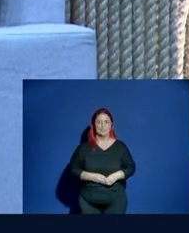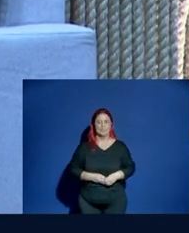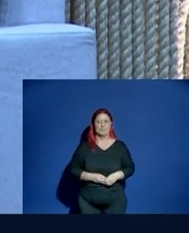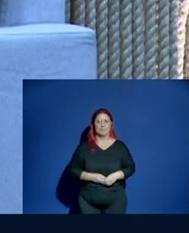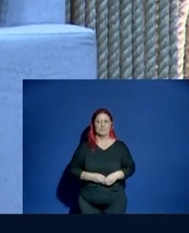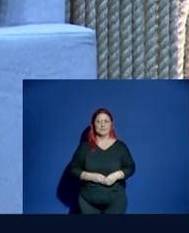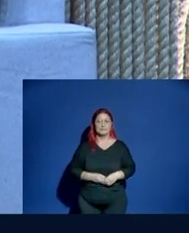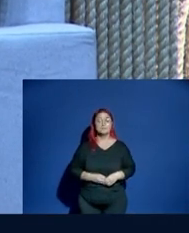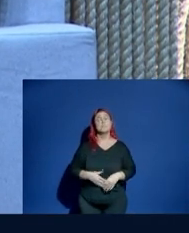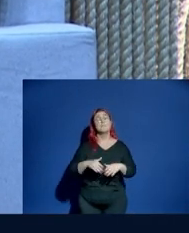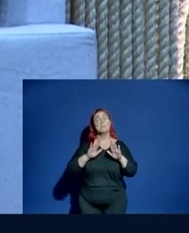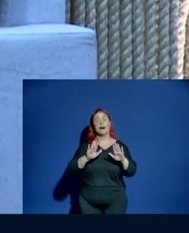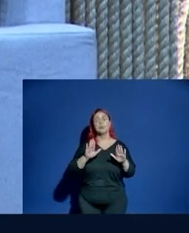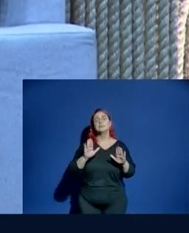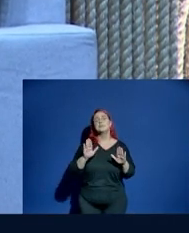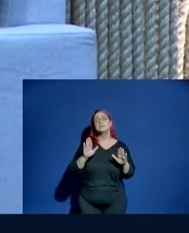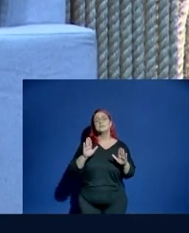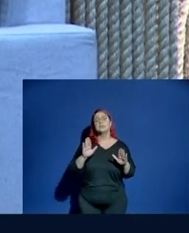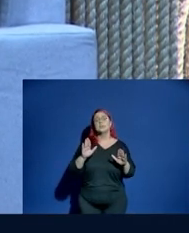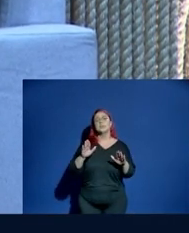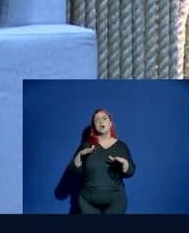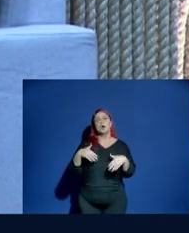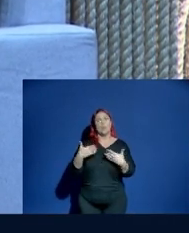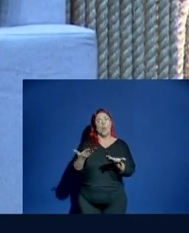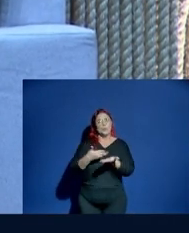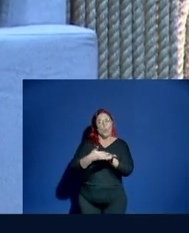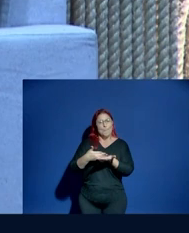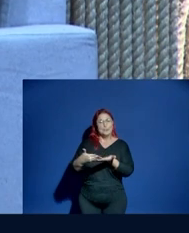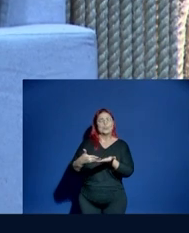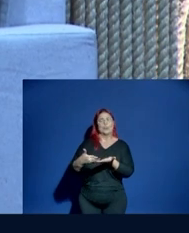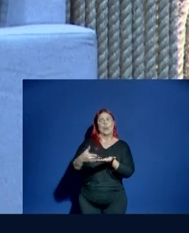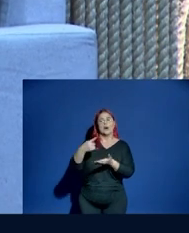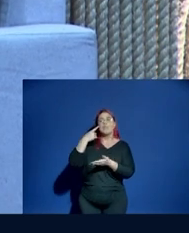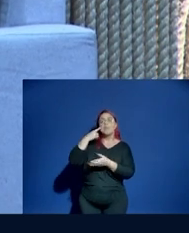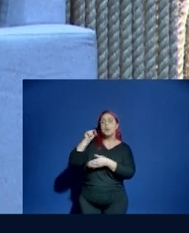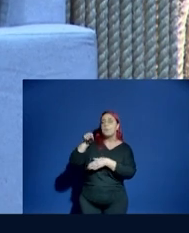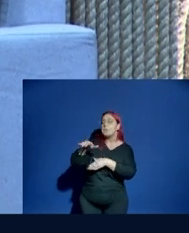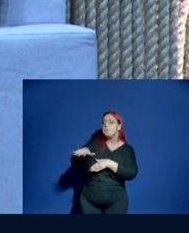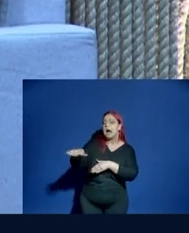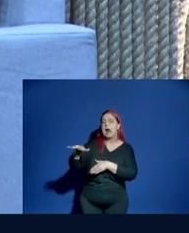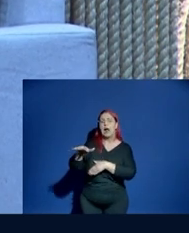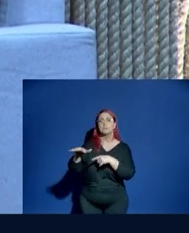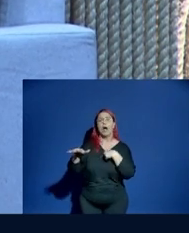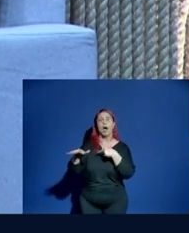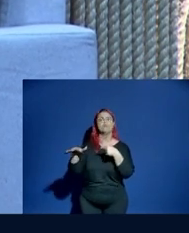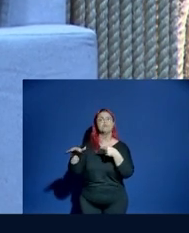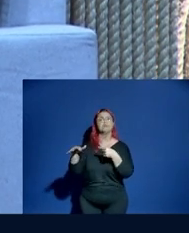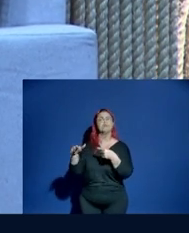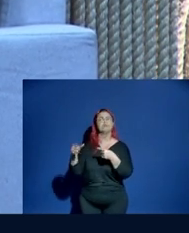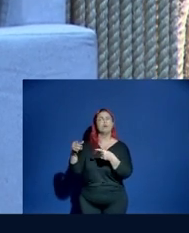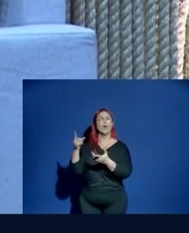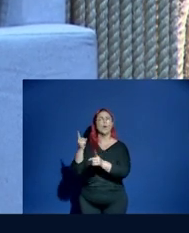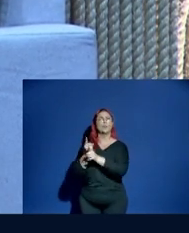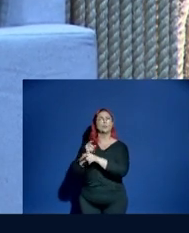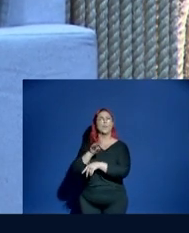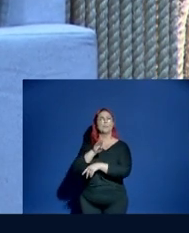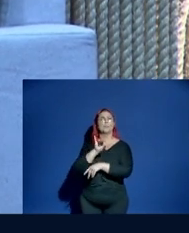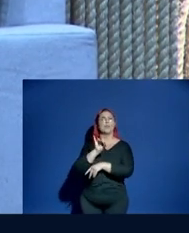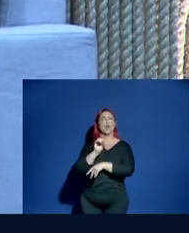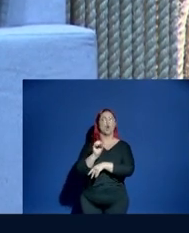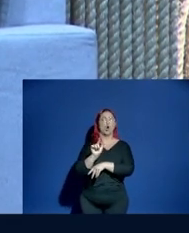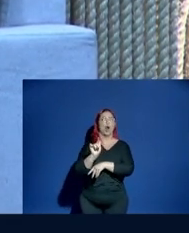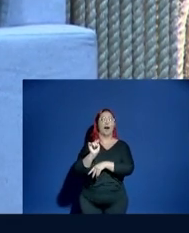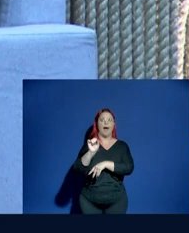e rapidamente quando a gente foi interpretar encontrar o que tinha no mercado a gente se deparou com biogás que é uma forma